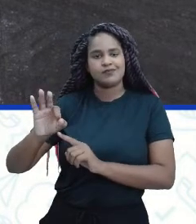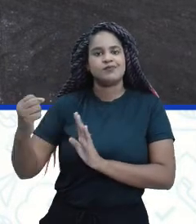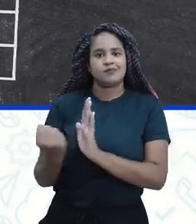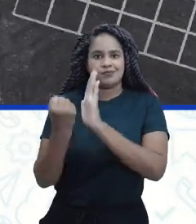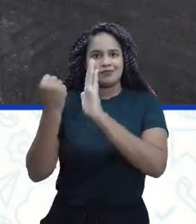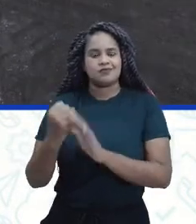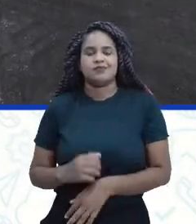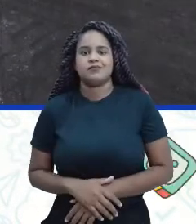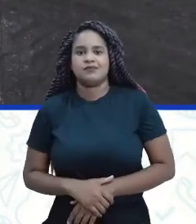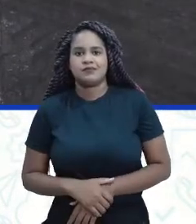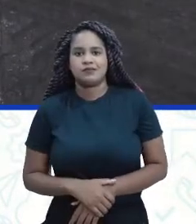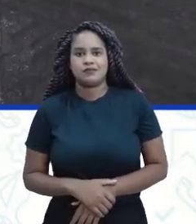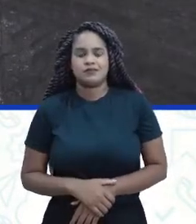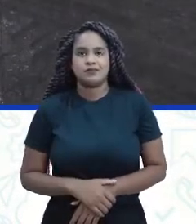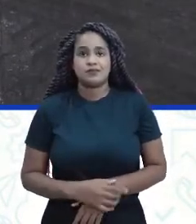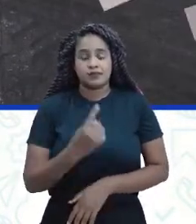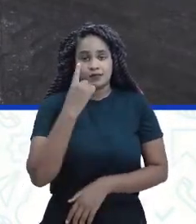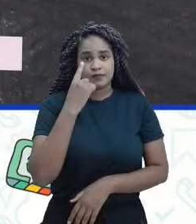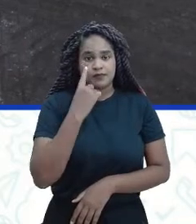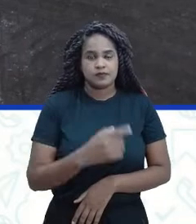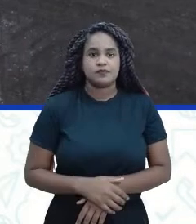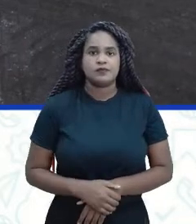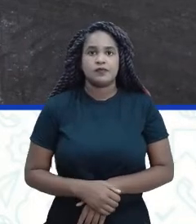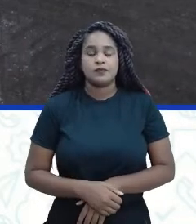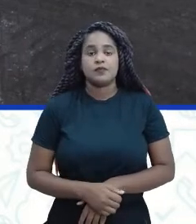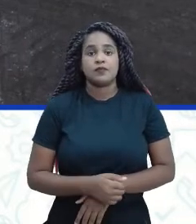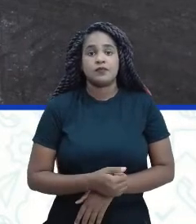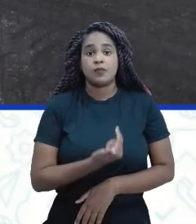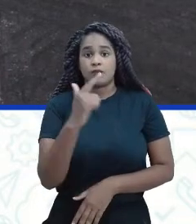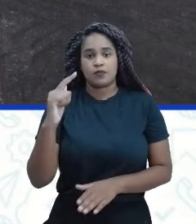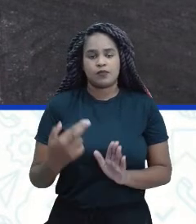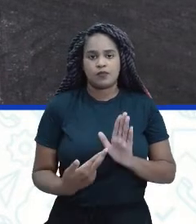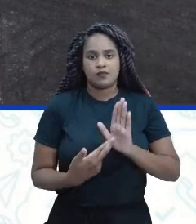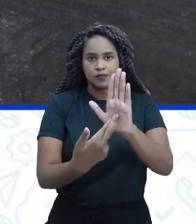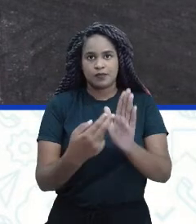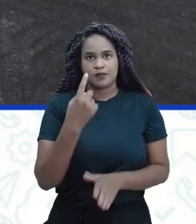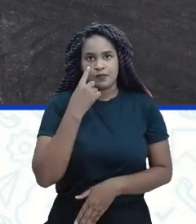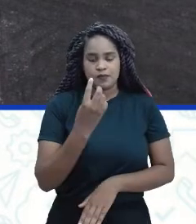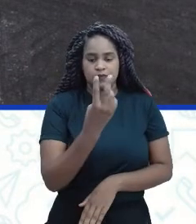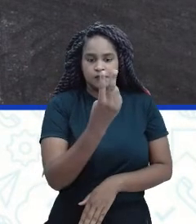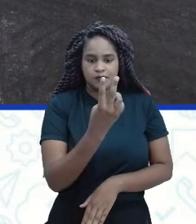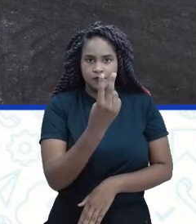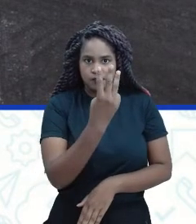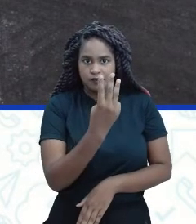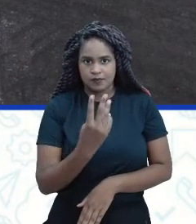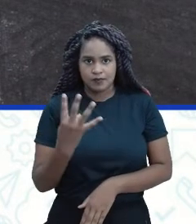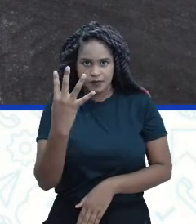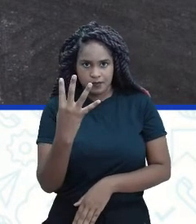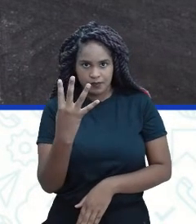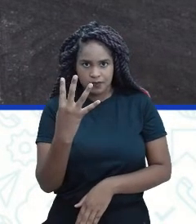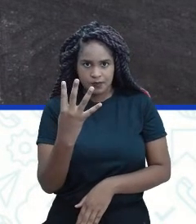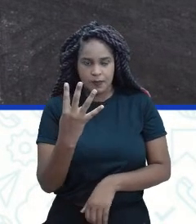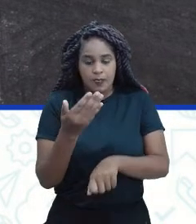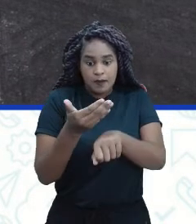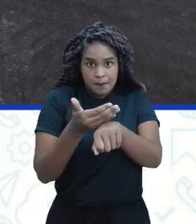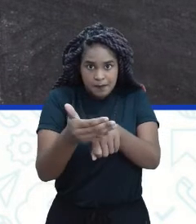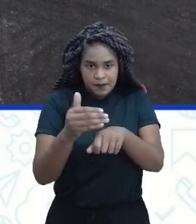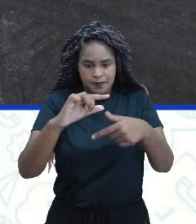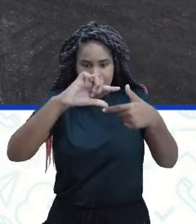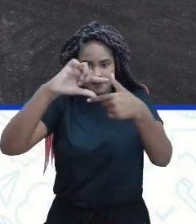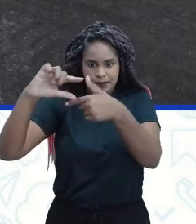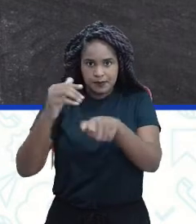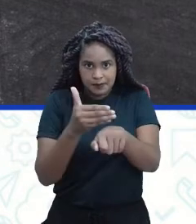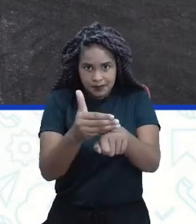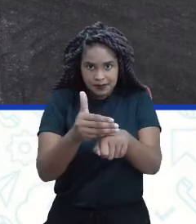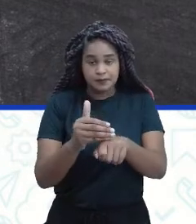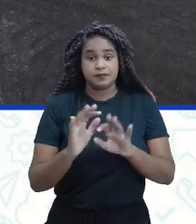mencionar, tá? A outra representação foram 34, olha aí, 34 quadradinhos pintados de um total